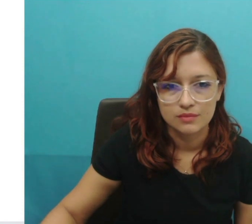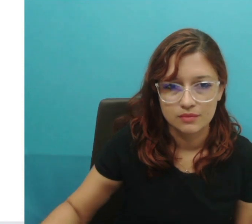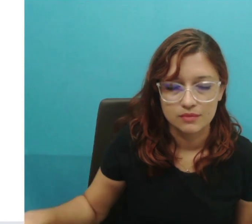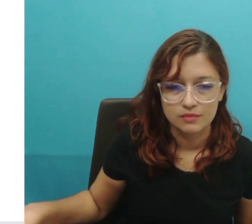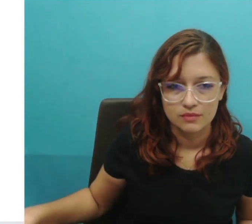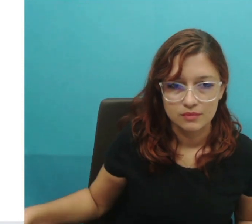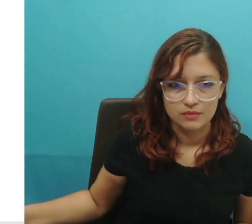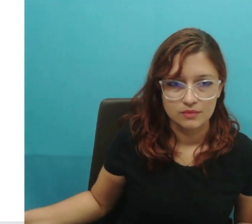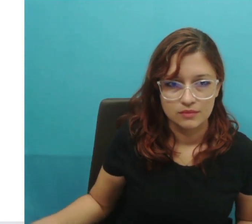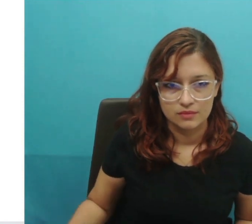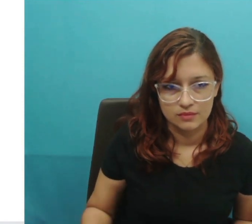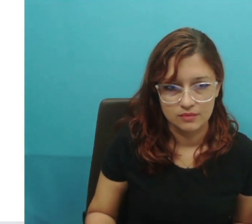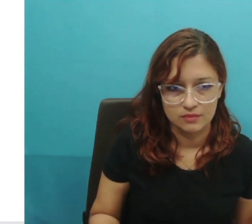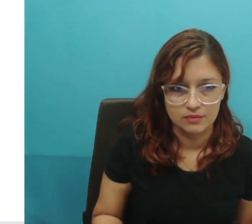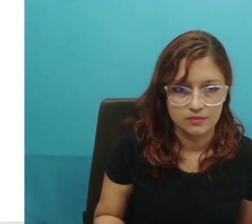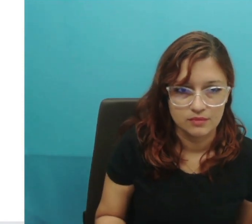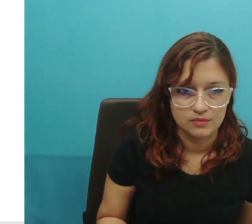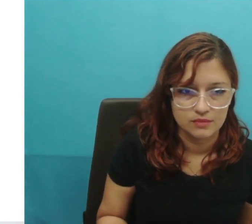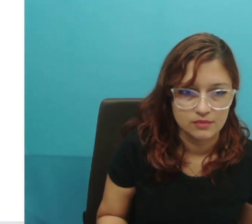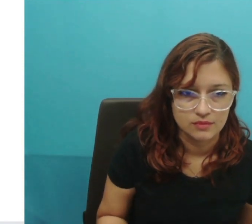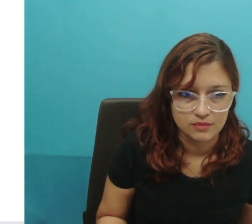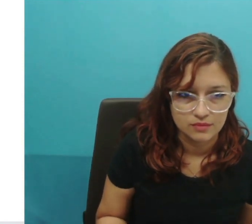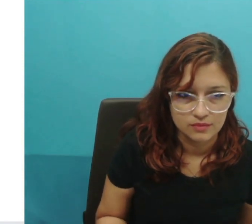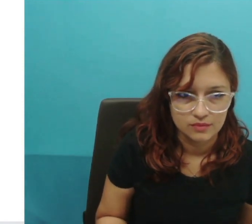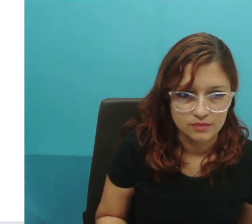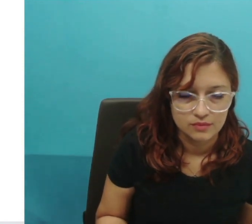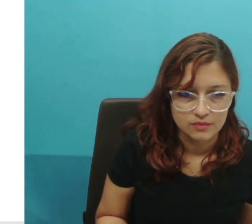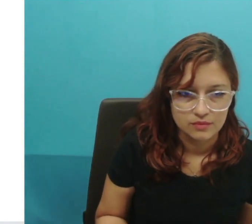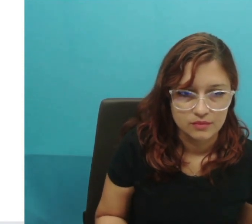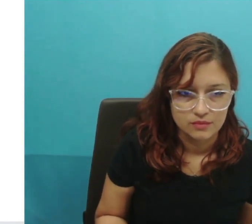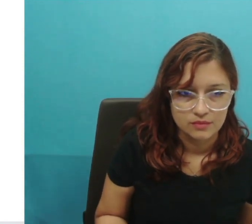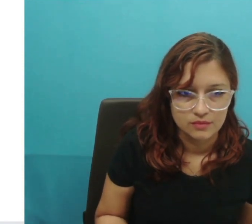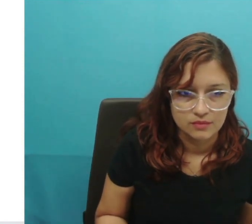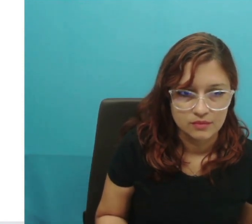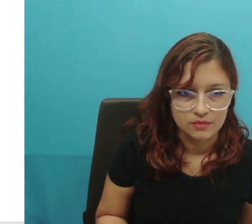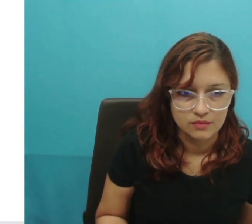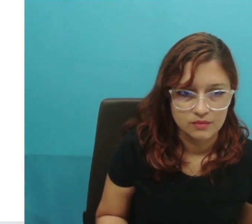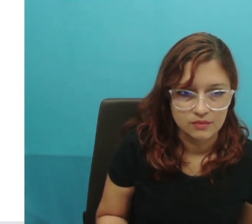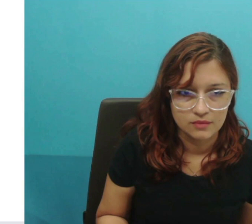uma outra palavra.